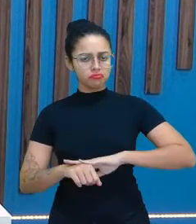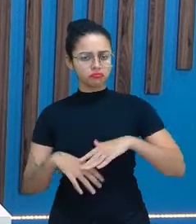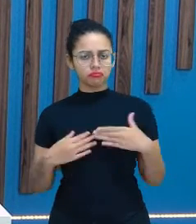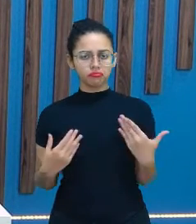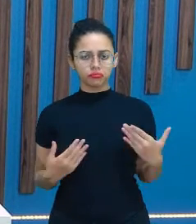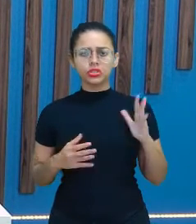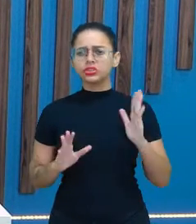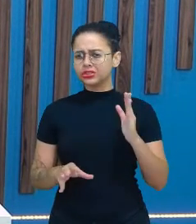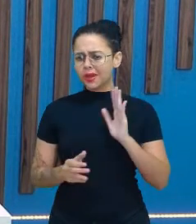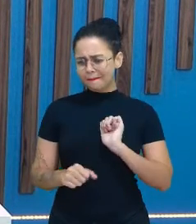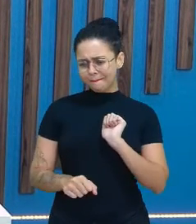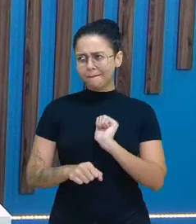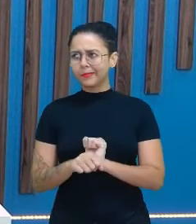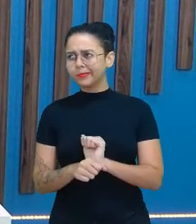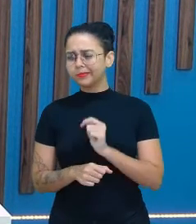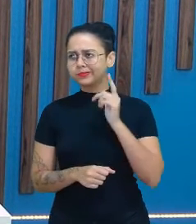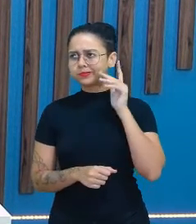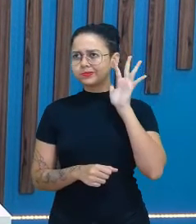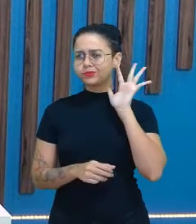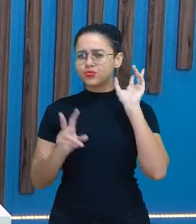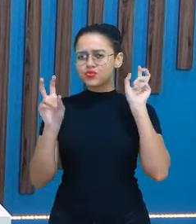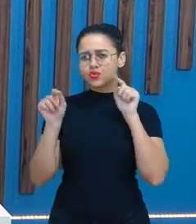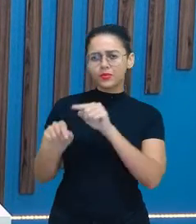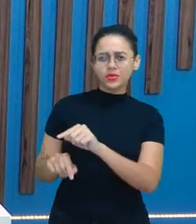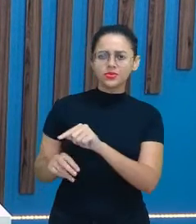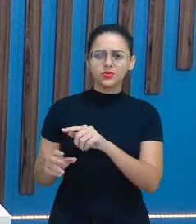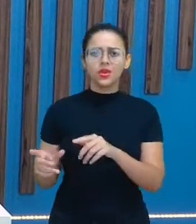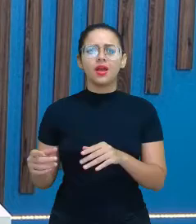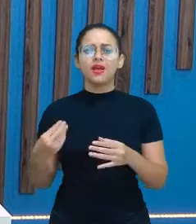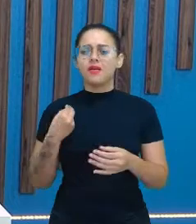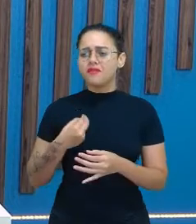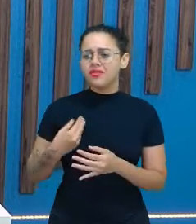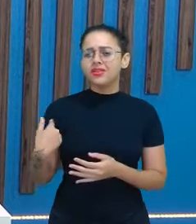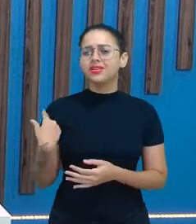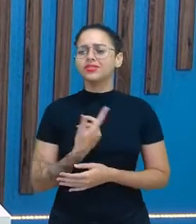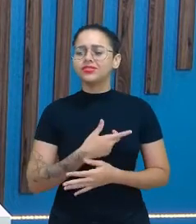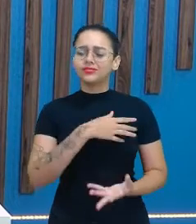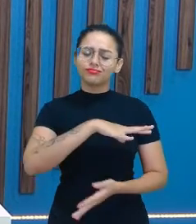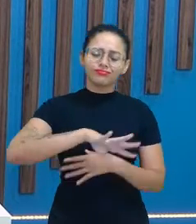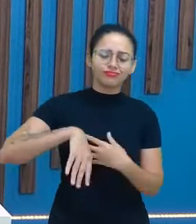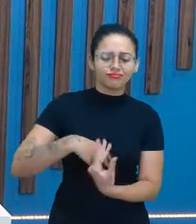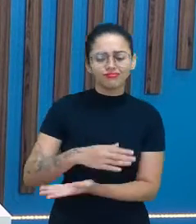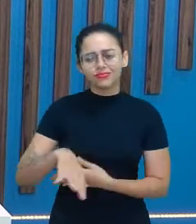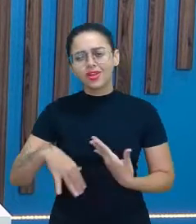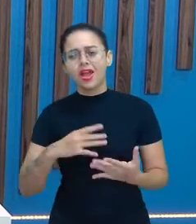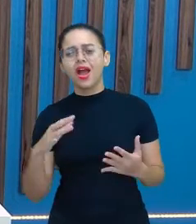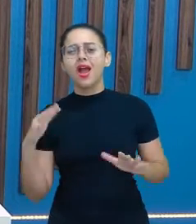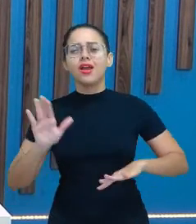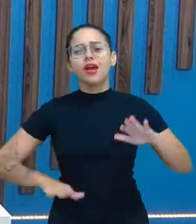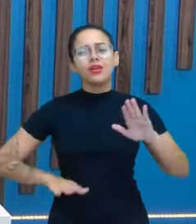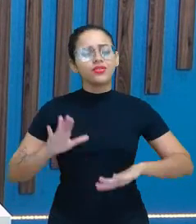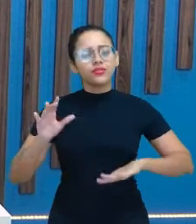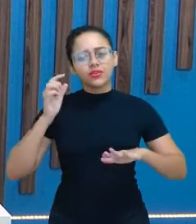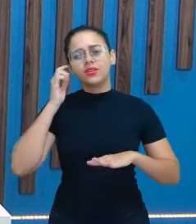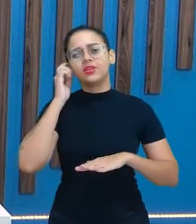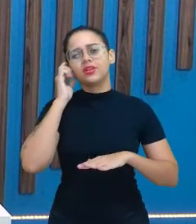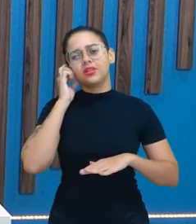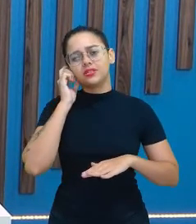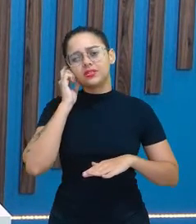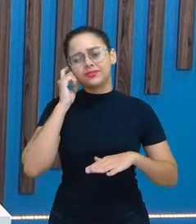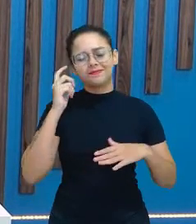já pararam para pensar sobre isso a vida da gira tão atribulada né gente e a gente vai às vezes é